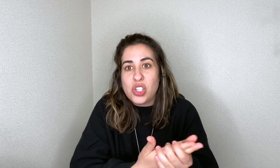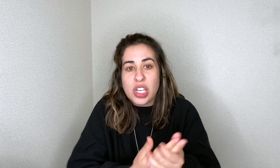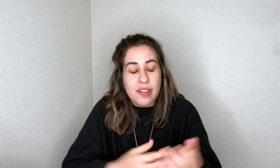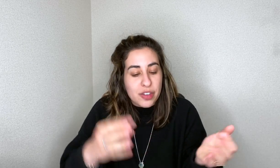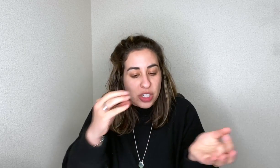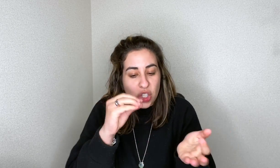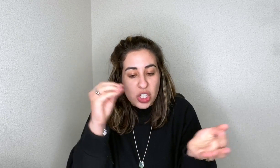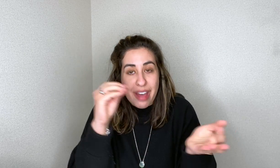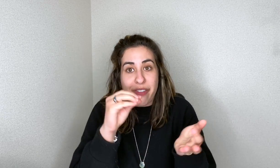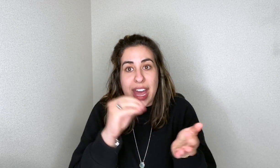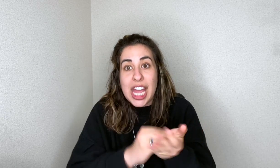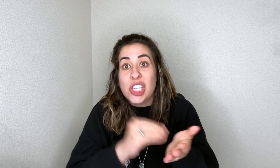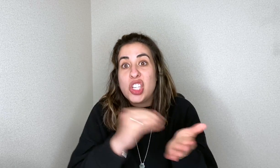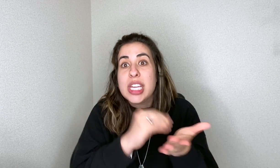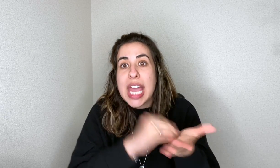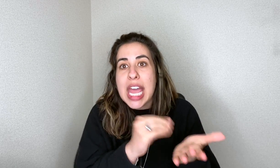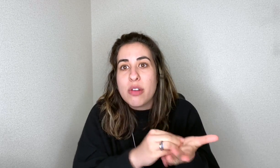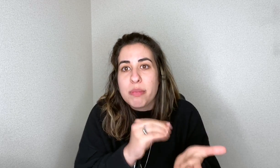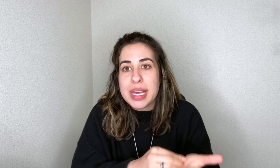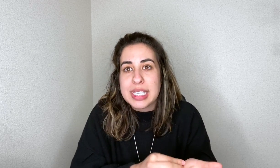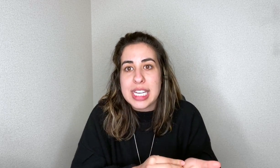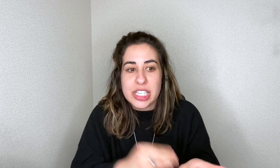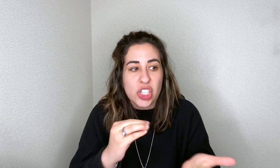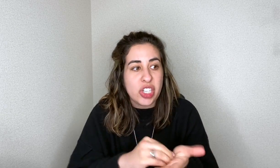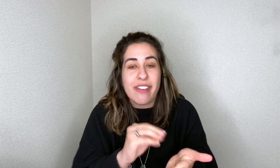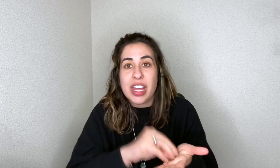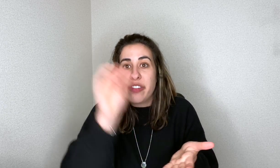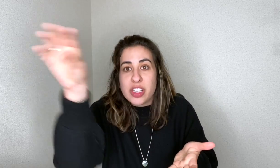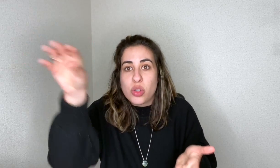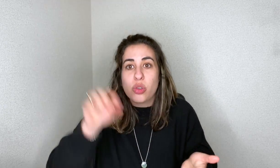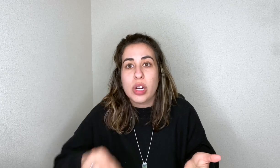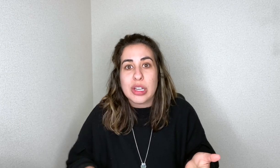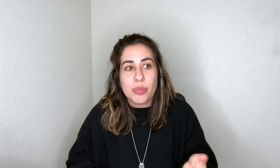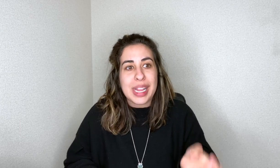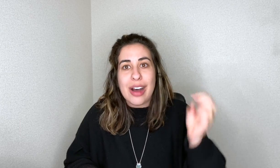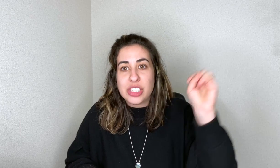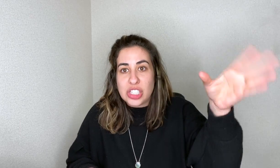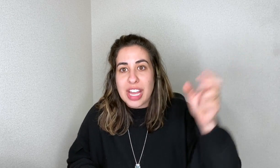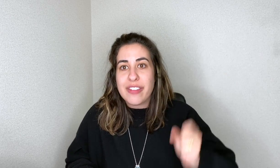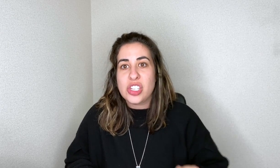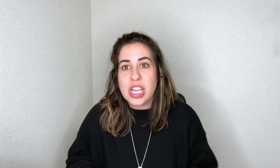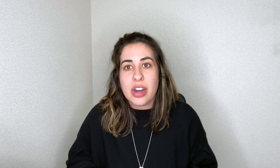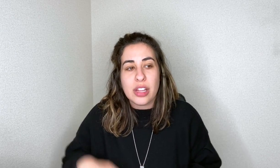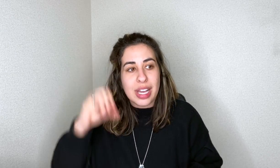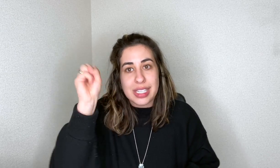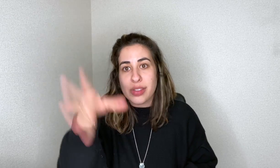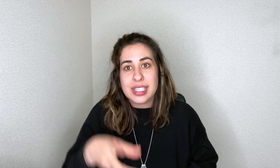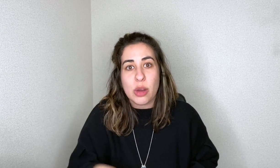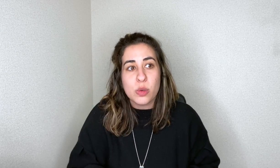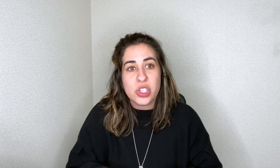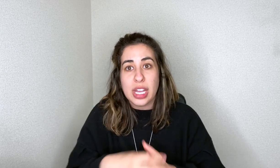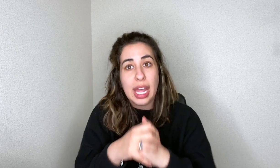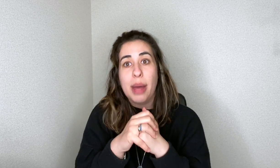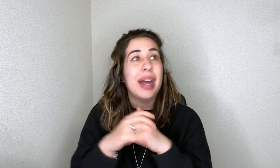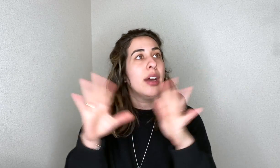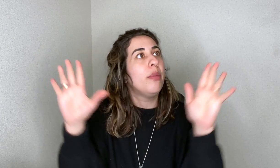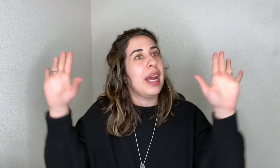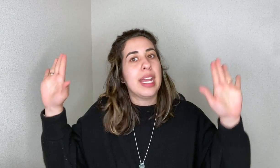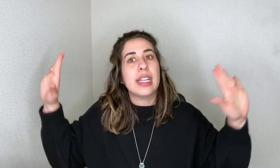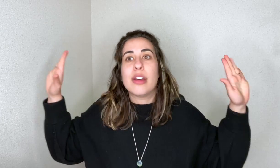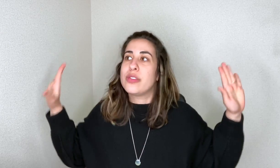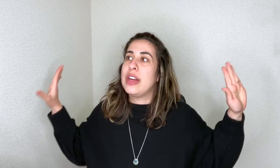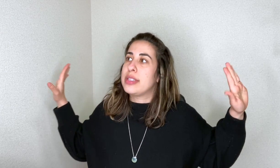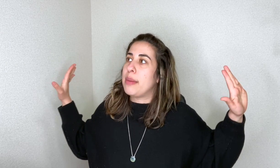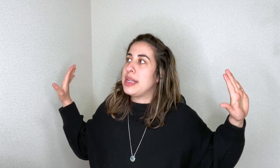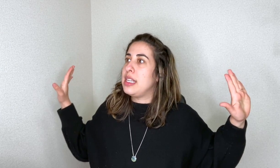trabalhos científicos, a gente quer ver dinheiro em pesquisa, a gente quer ver infraestrutura em hospital, a gente quer ver dinheiro na educação, na saúde. Mas não,